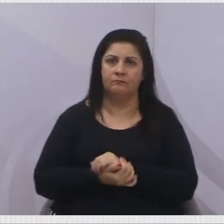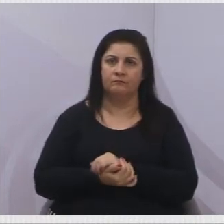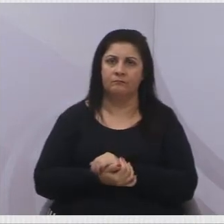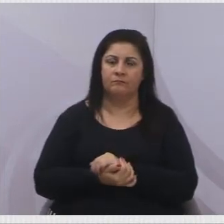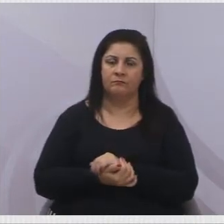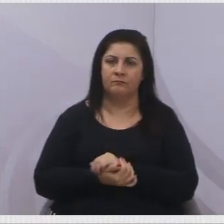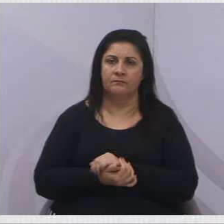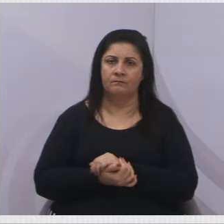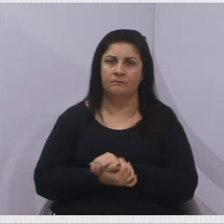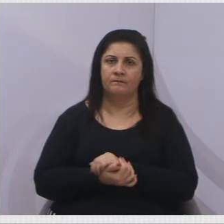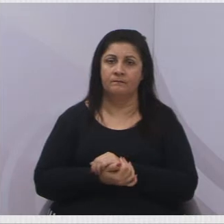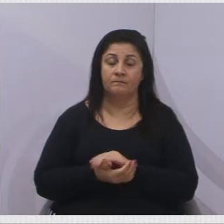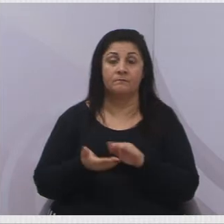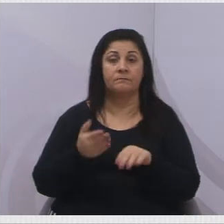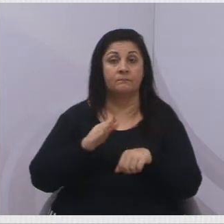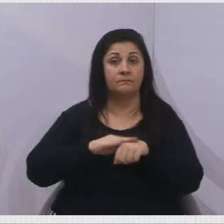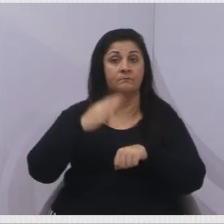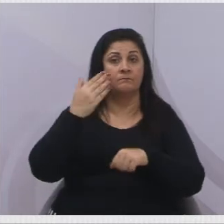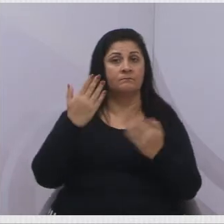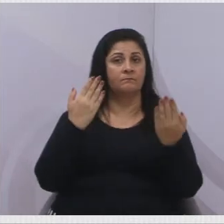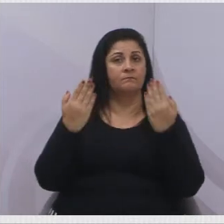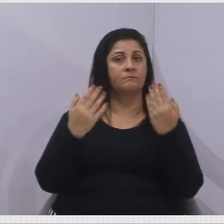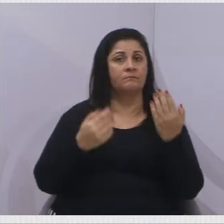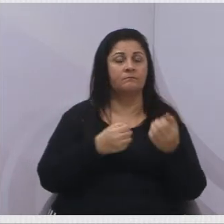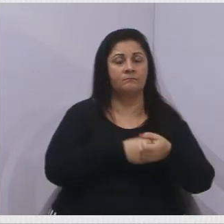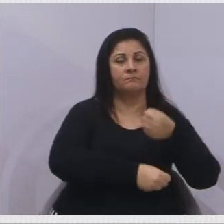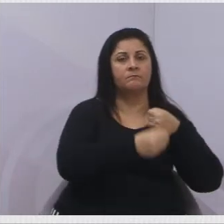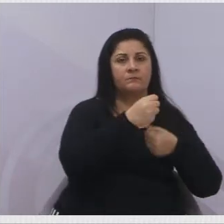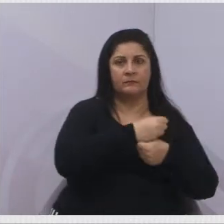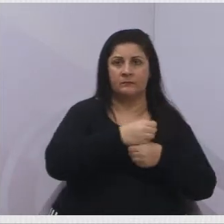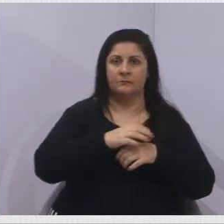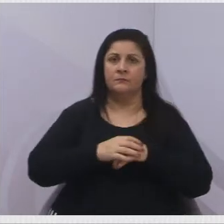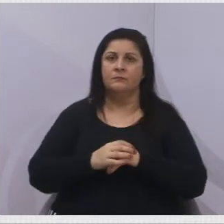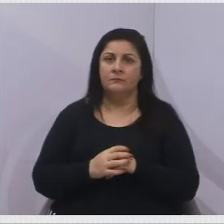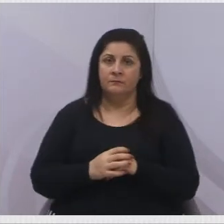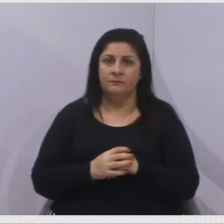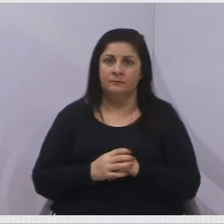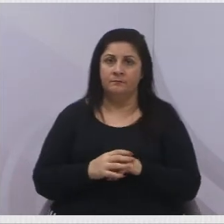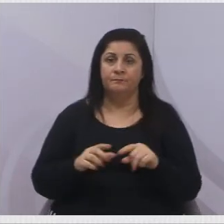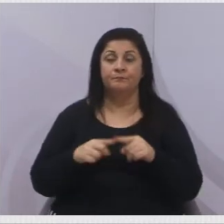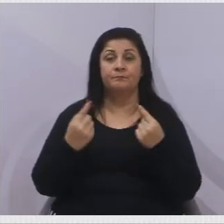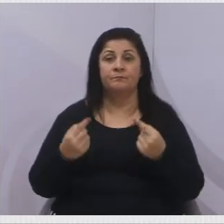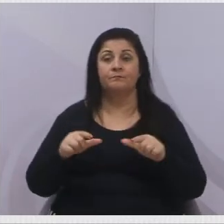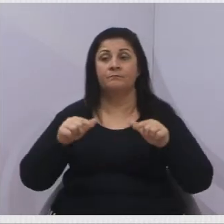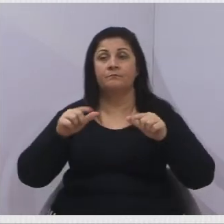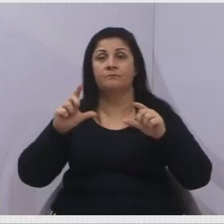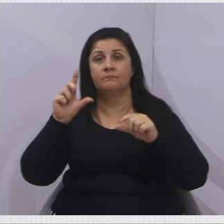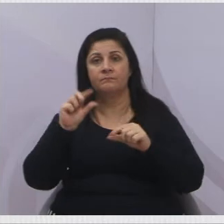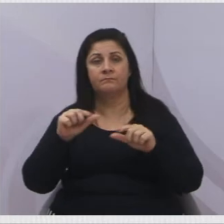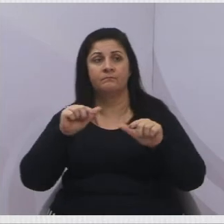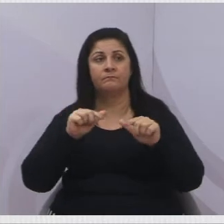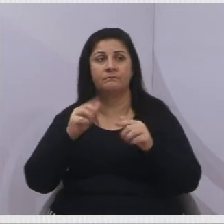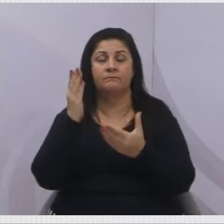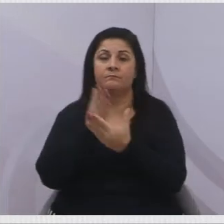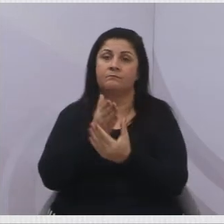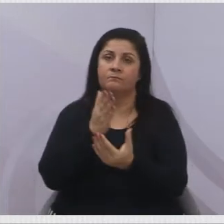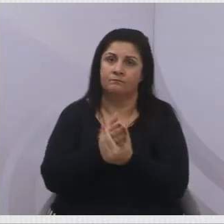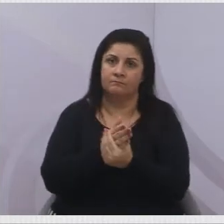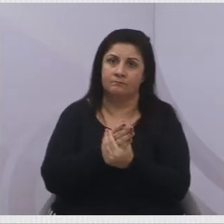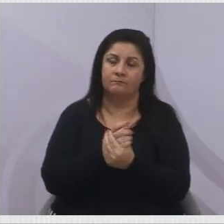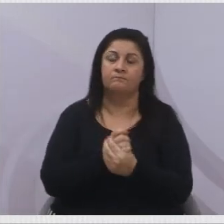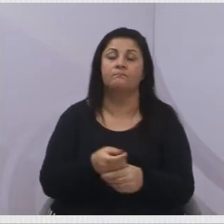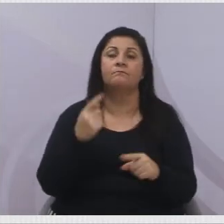1.453.814,34, superior ao ano de 2020, apesar do número de ações ser menor, porque as ações